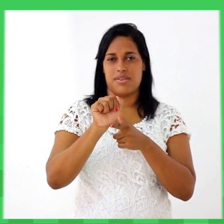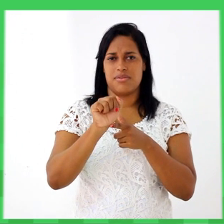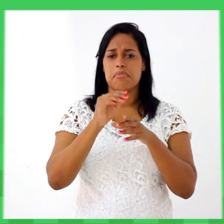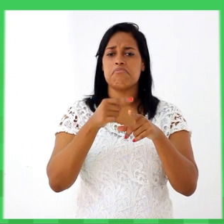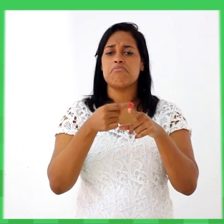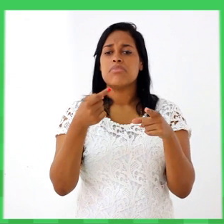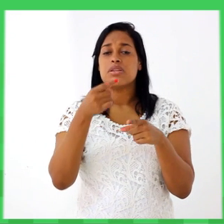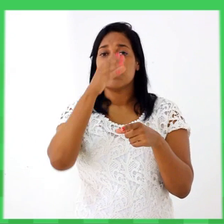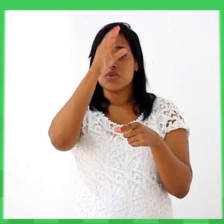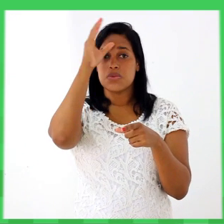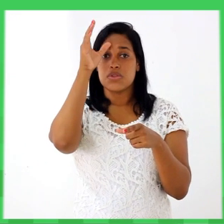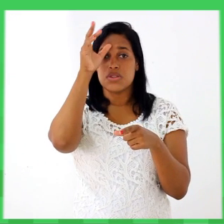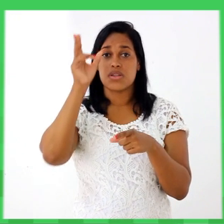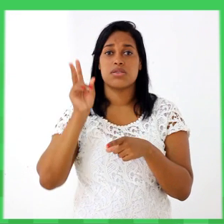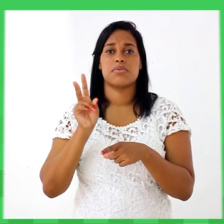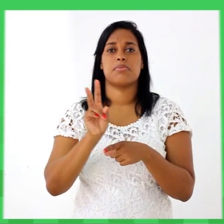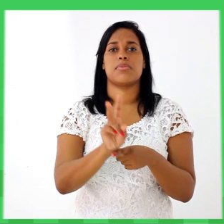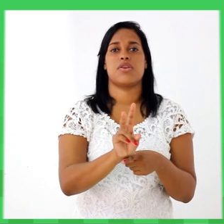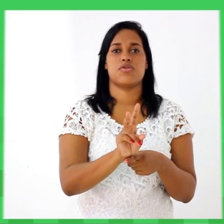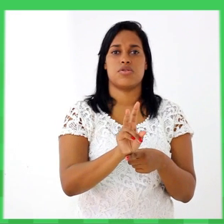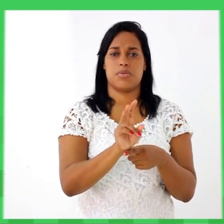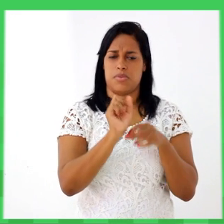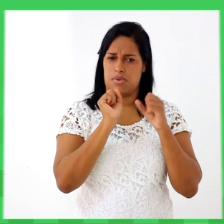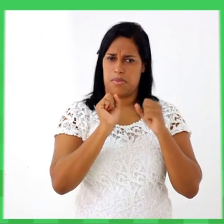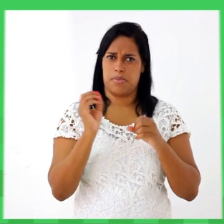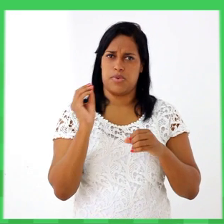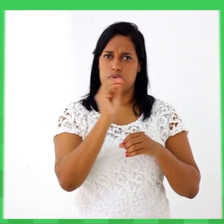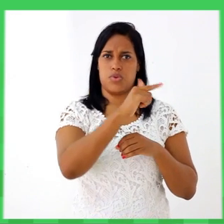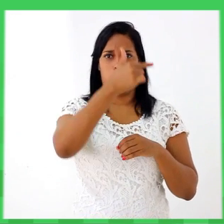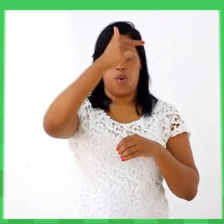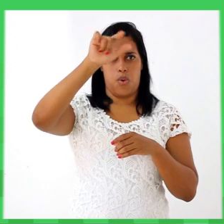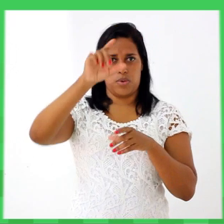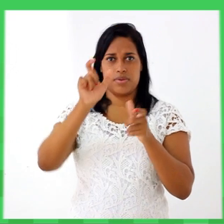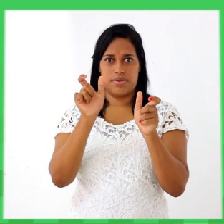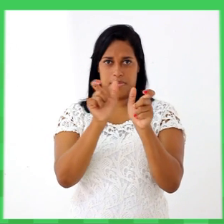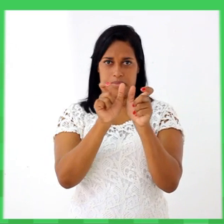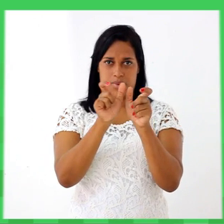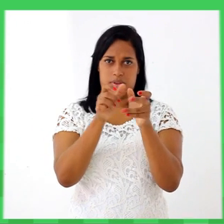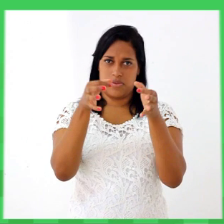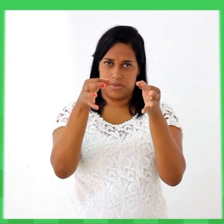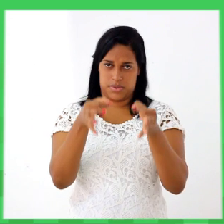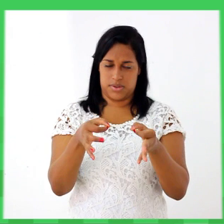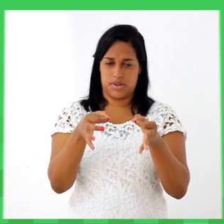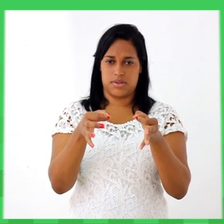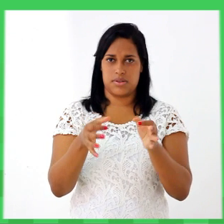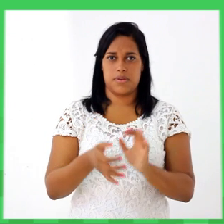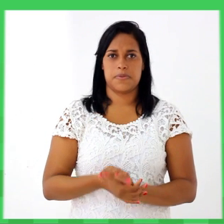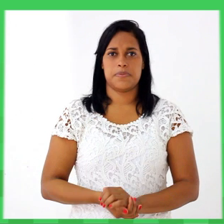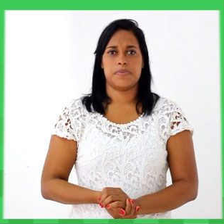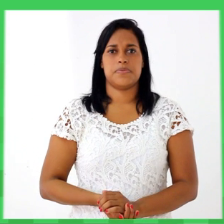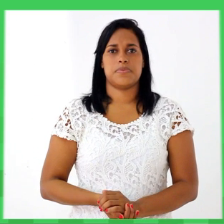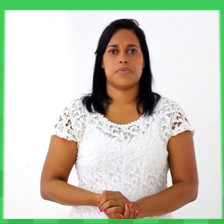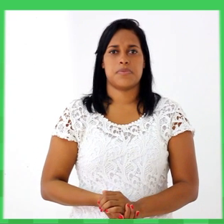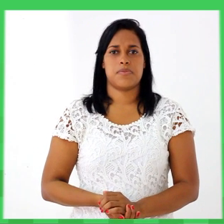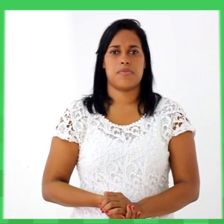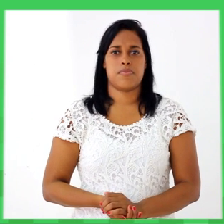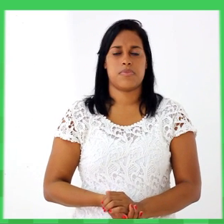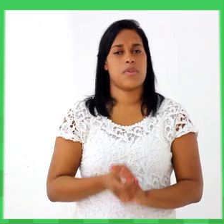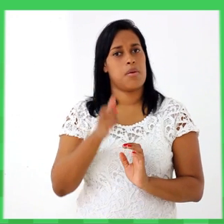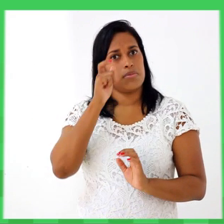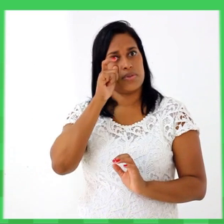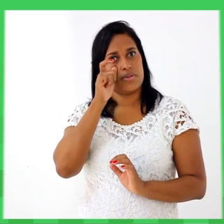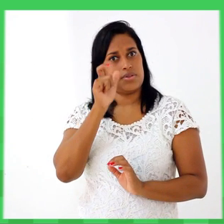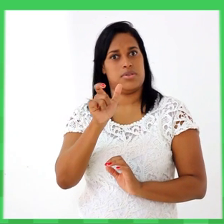cliente empréstimo, posso colocar uma outra palavra mais adequada? Porque possui não fica muito